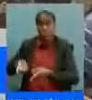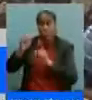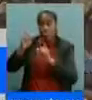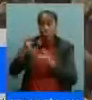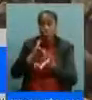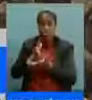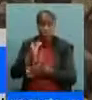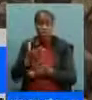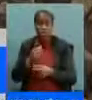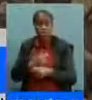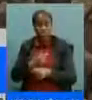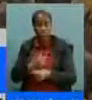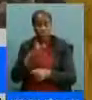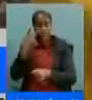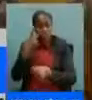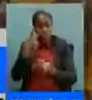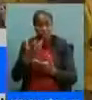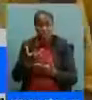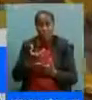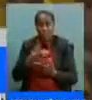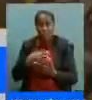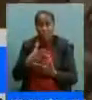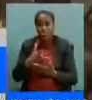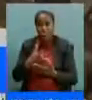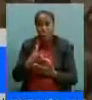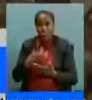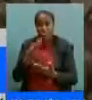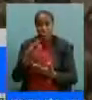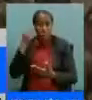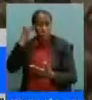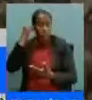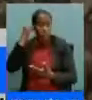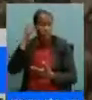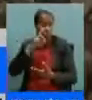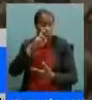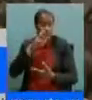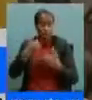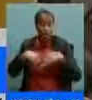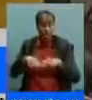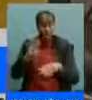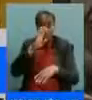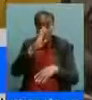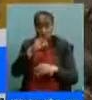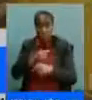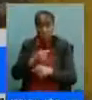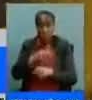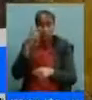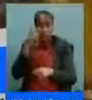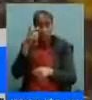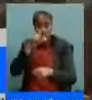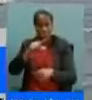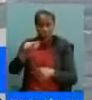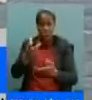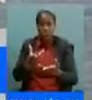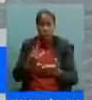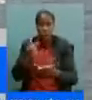vida duro, se não trabalhar que nós ficamos na chicatória, não trabalhamos a Deus, não te vejo, não tem proteção. Mas se não trabalhar, se não viver, nós vemos que não lembrar a